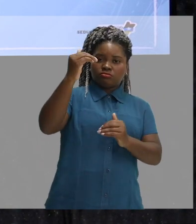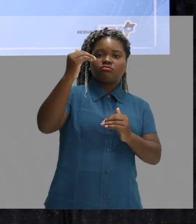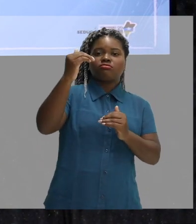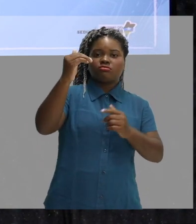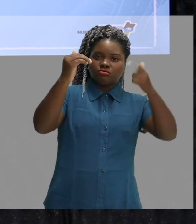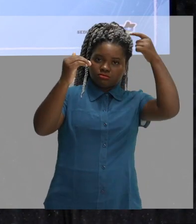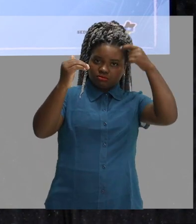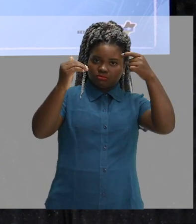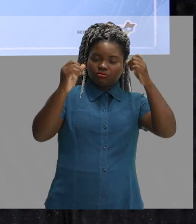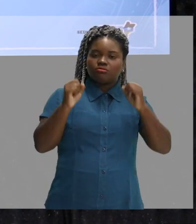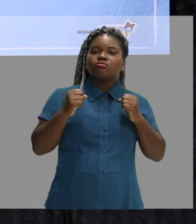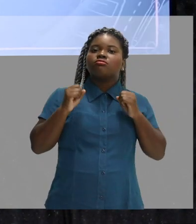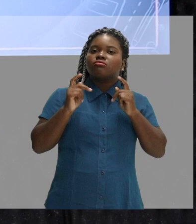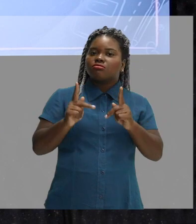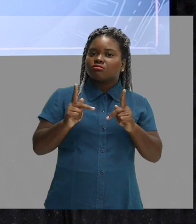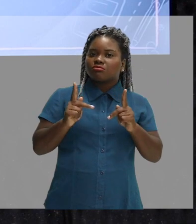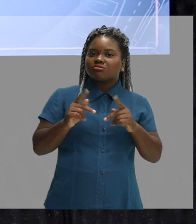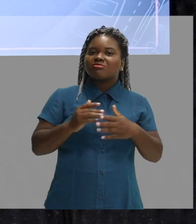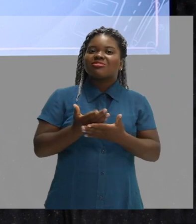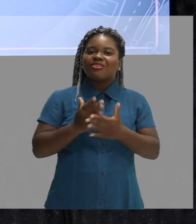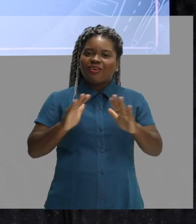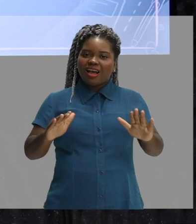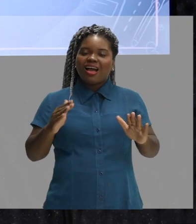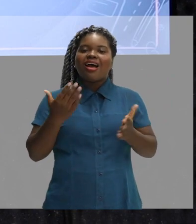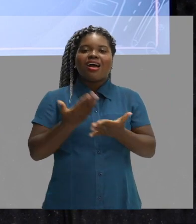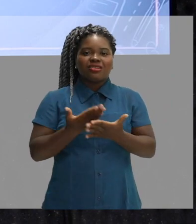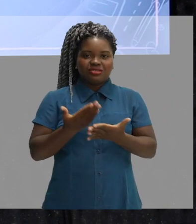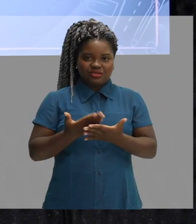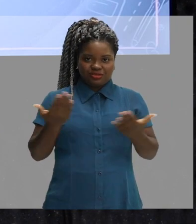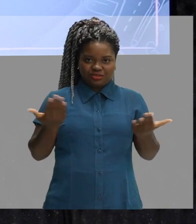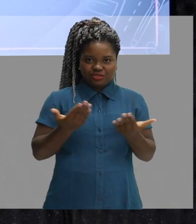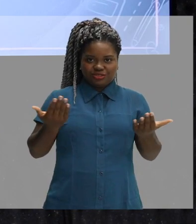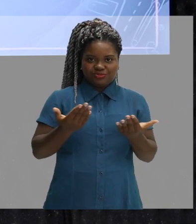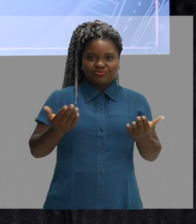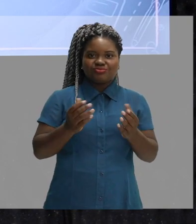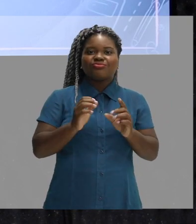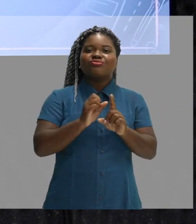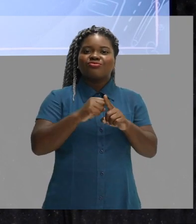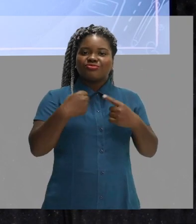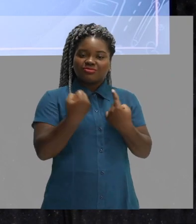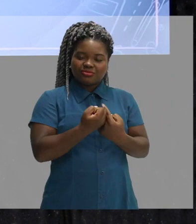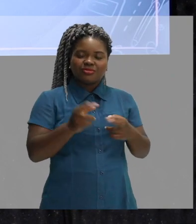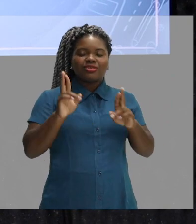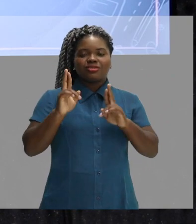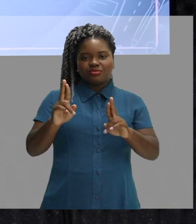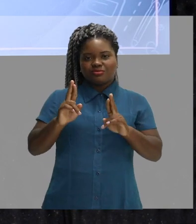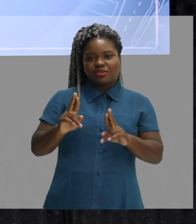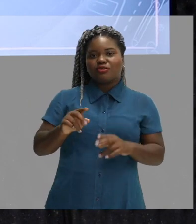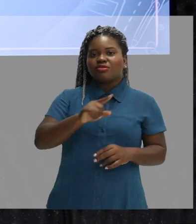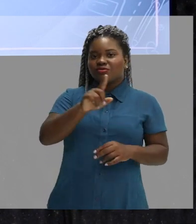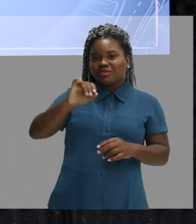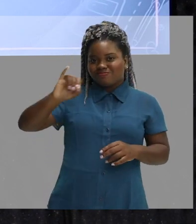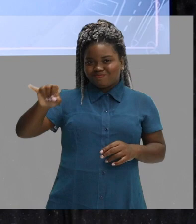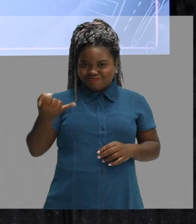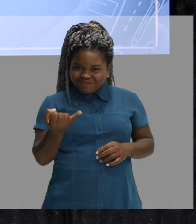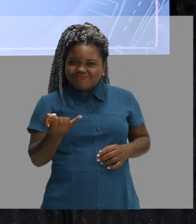do rei. Beleza? Com isso, a gente encerra mais uma aula de sociologia. Espero que tenha sido proveitosa para